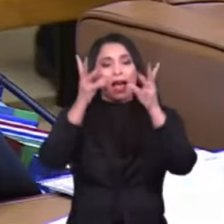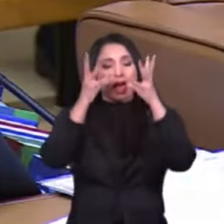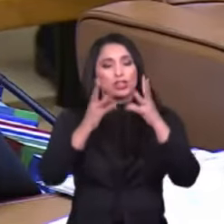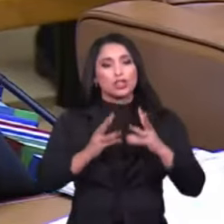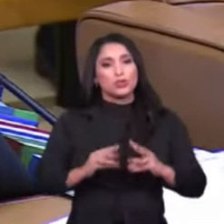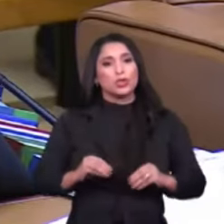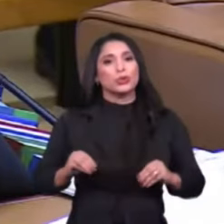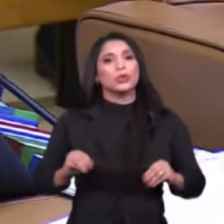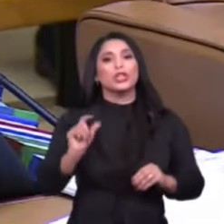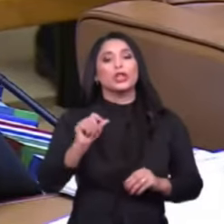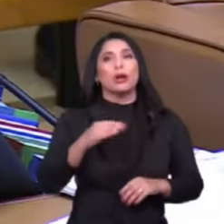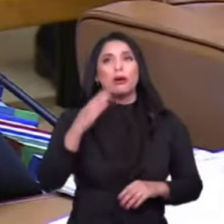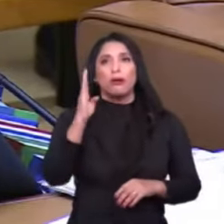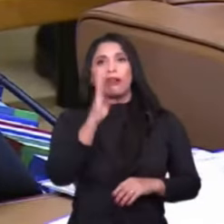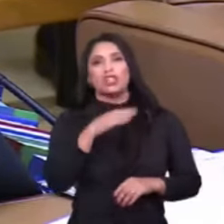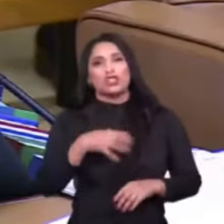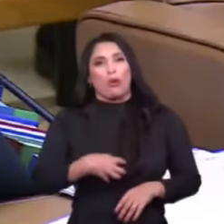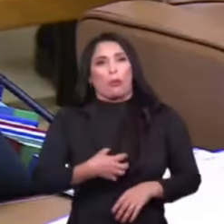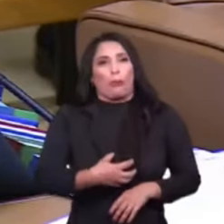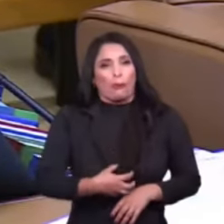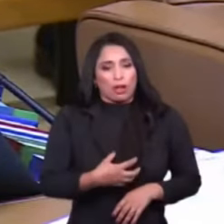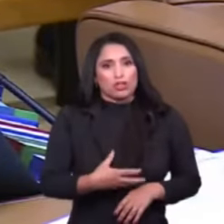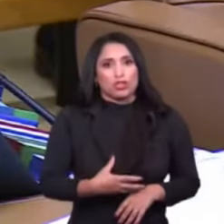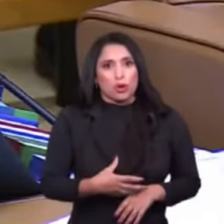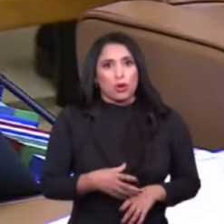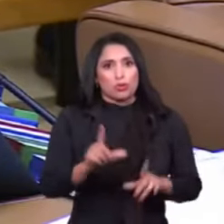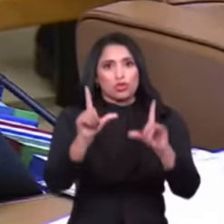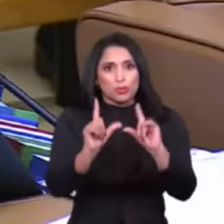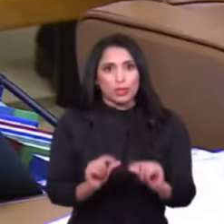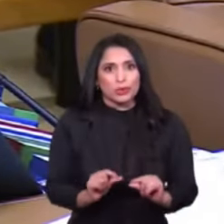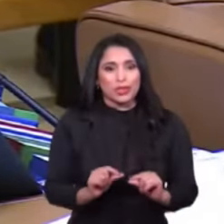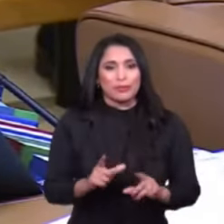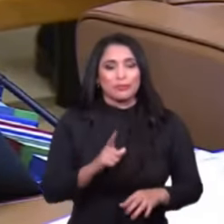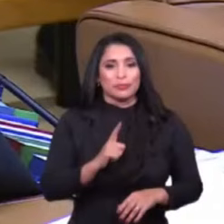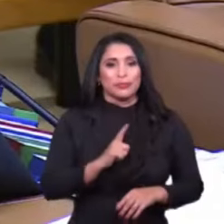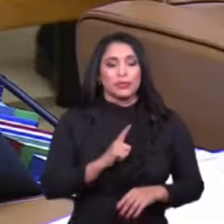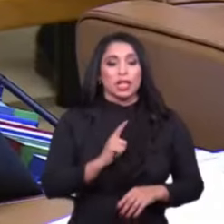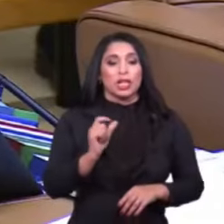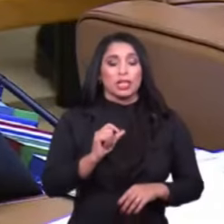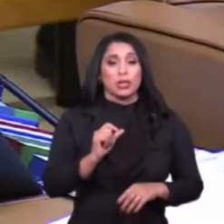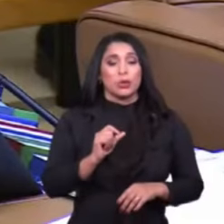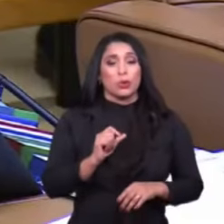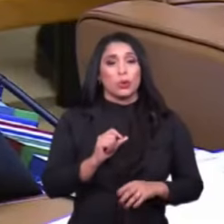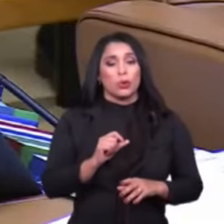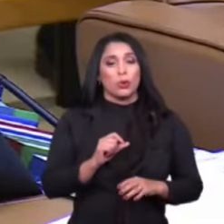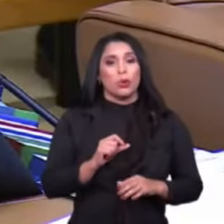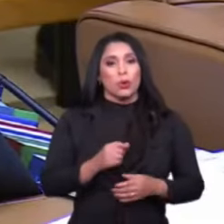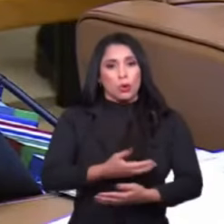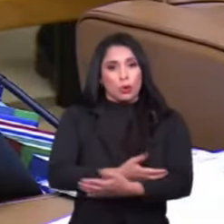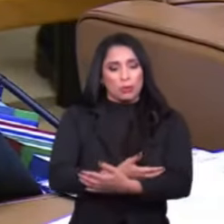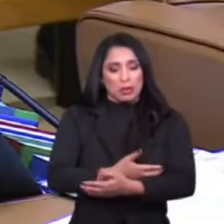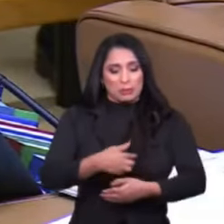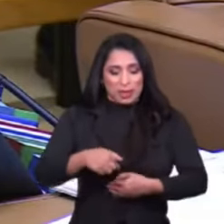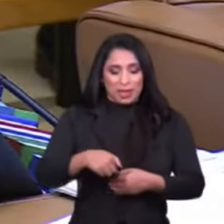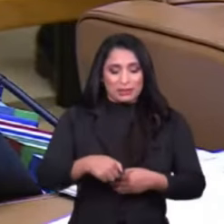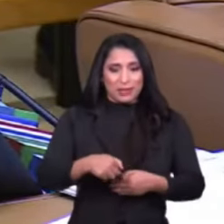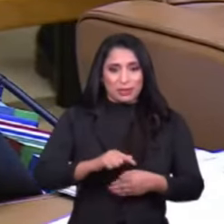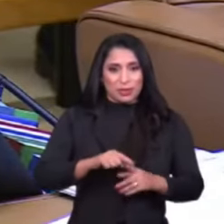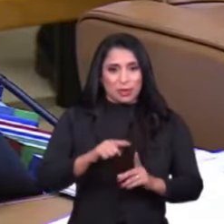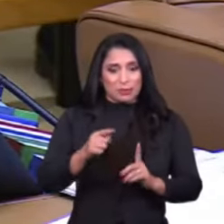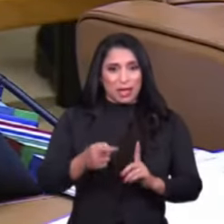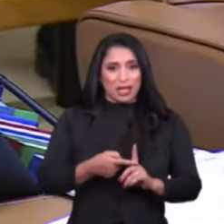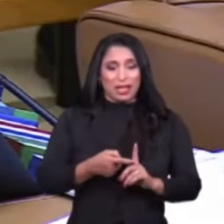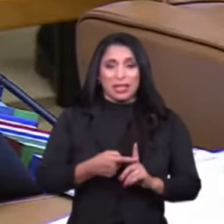No feto, as repercussões no desenvolvimento fetal pelo consumo no período pré-natal são